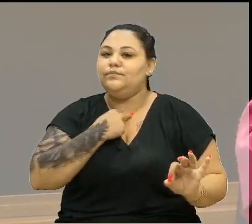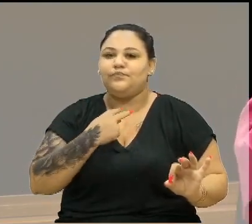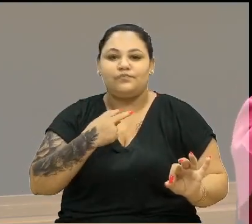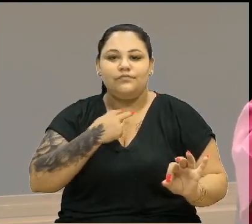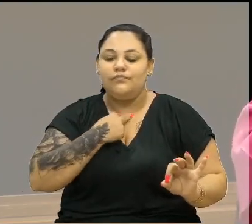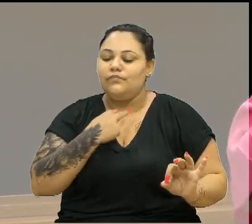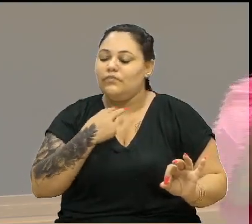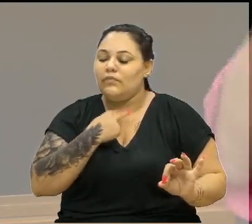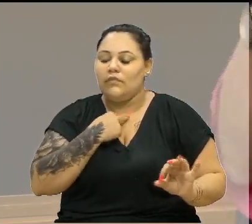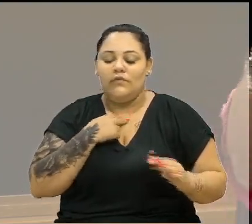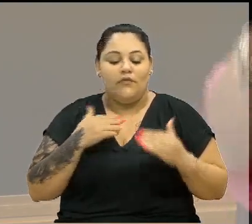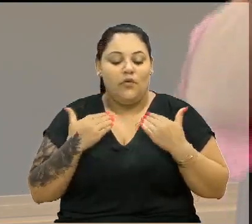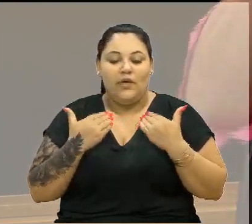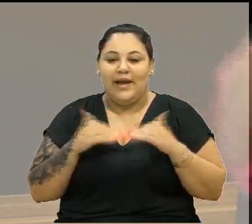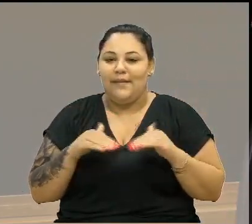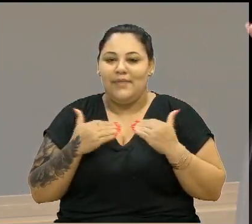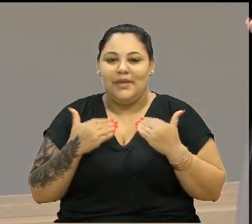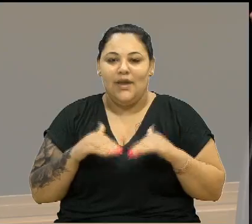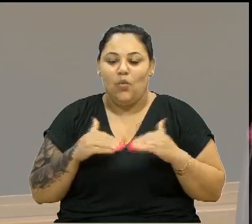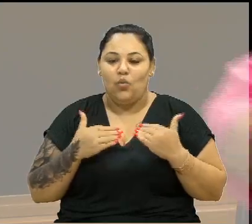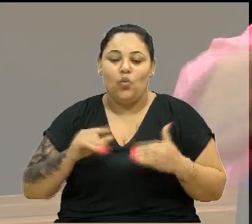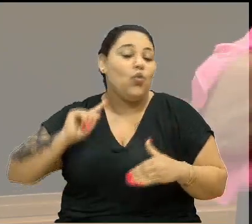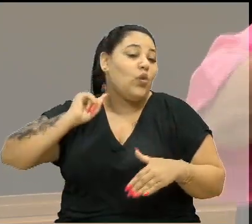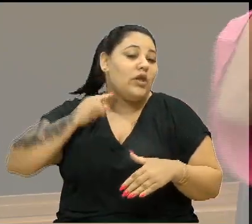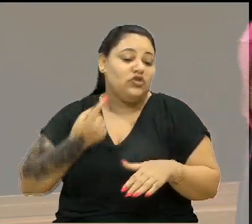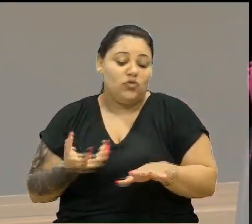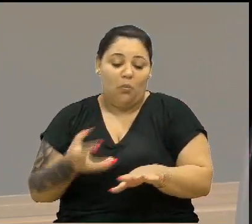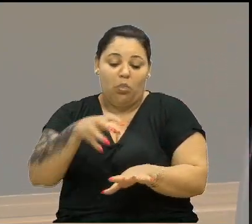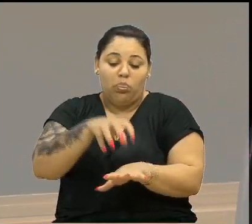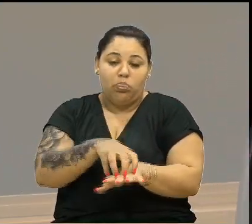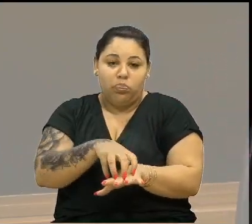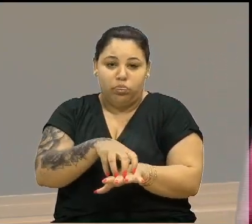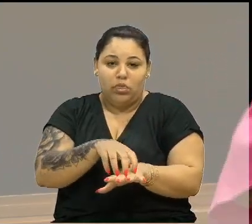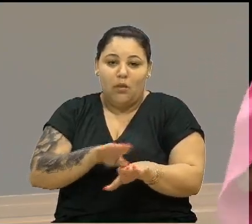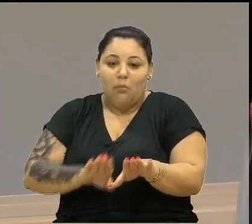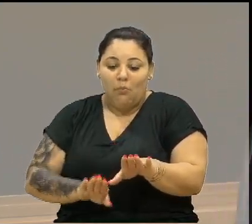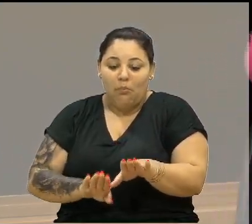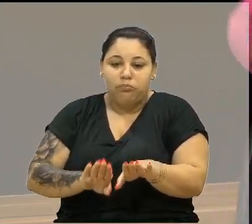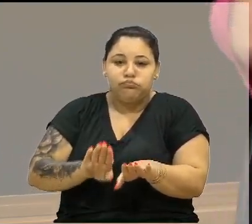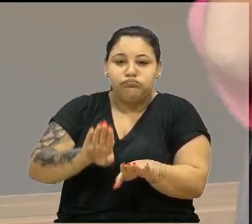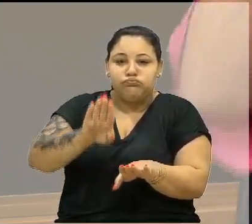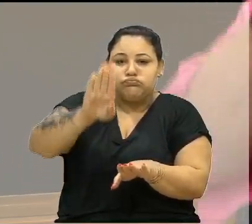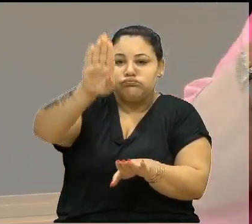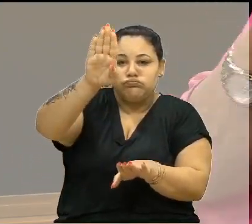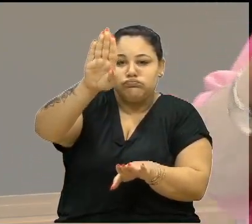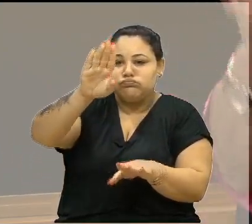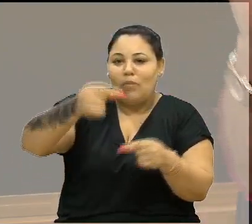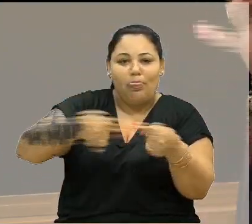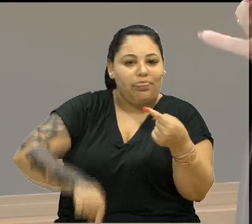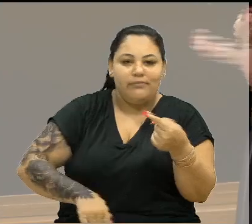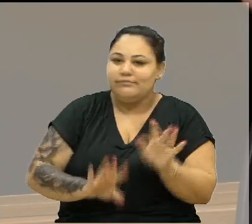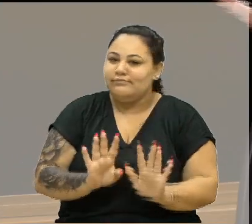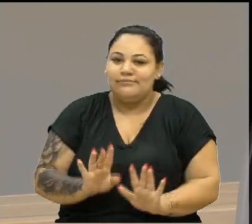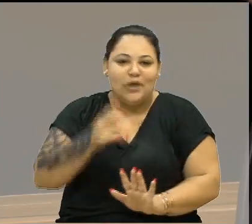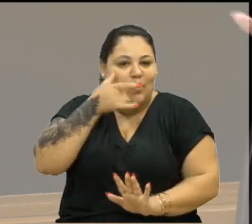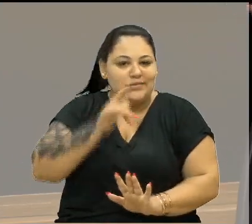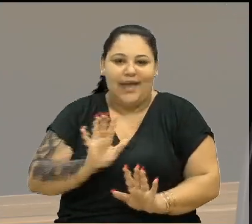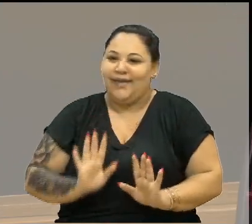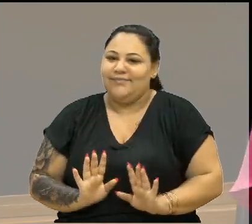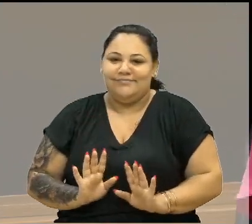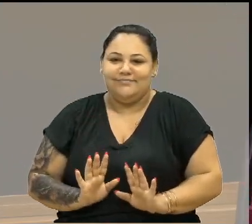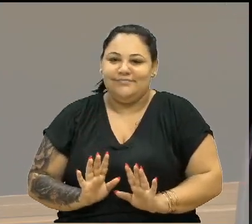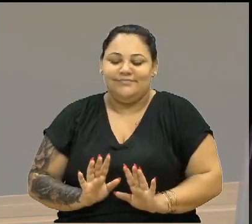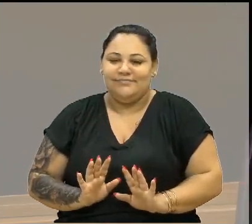de lixo da Codeca. Não tem como. E nem asfaltando, nem regularizando tudo, o caminhão não